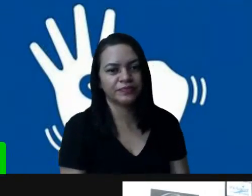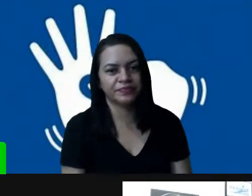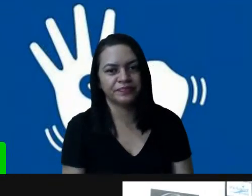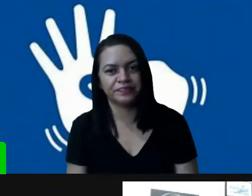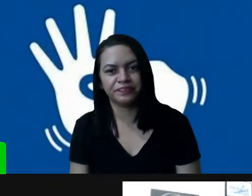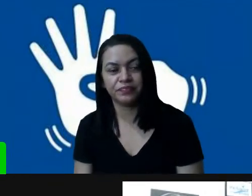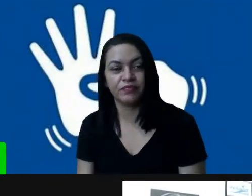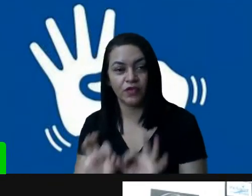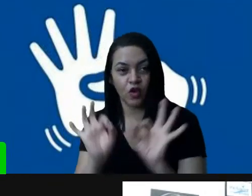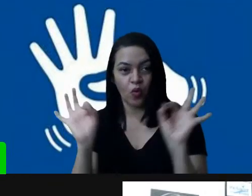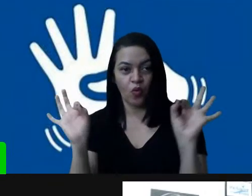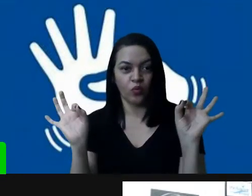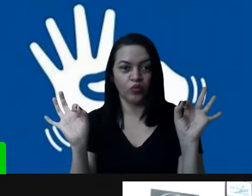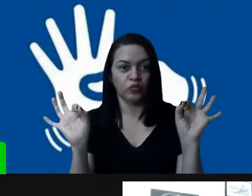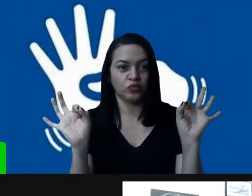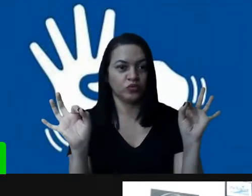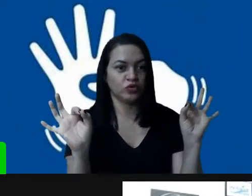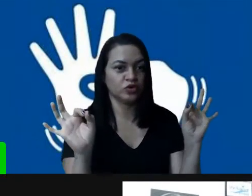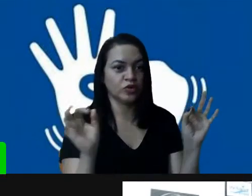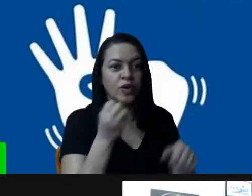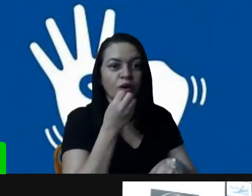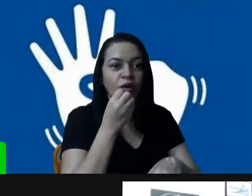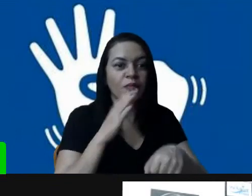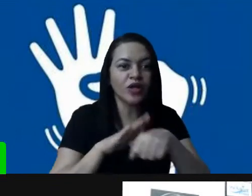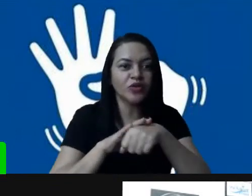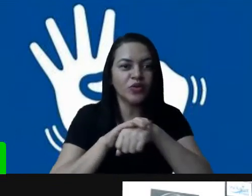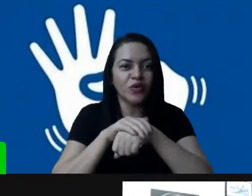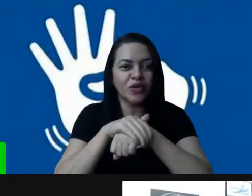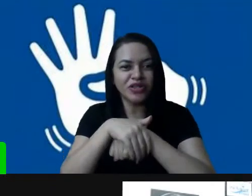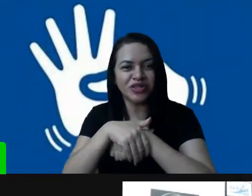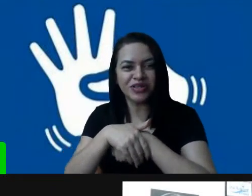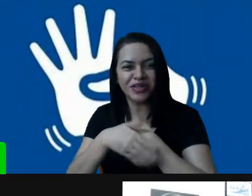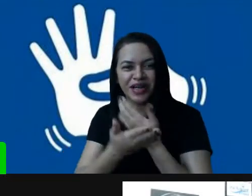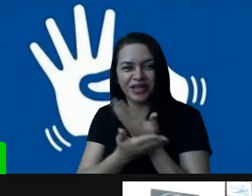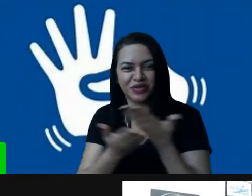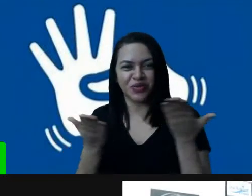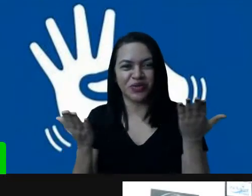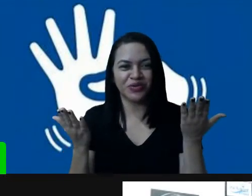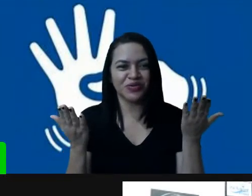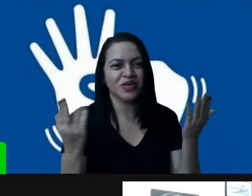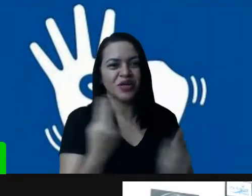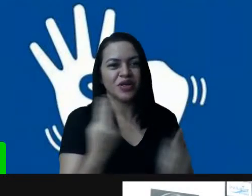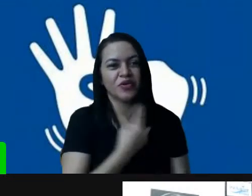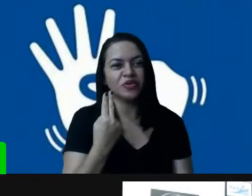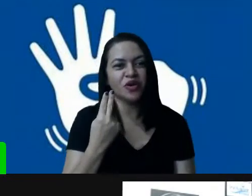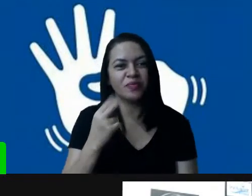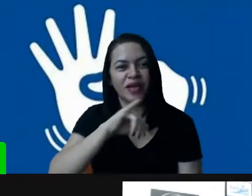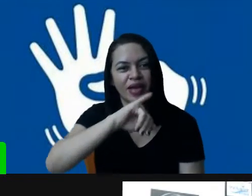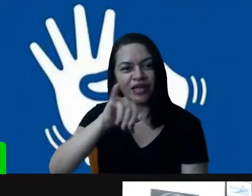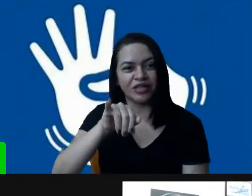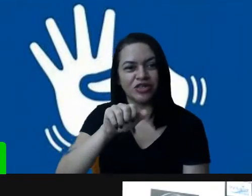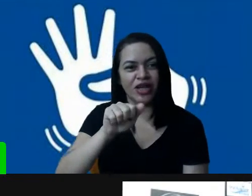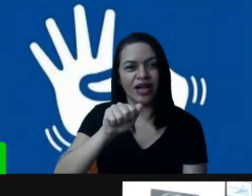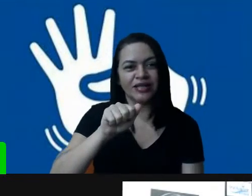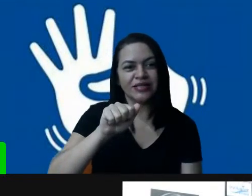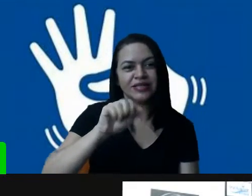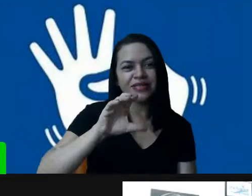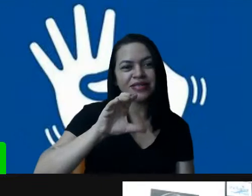Ótimo. A Jas? Boa noite a todos. Meu nome